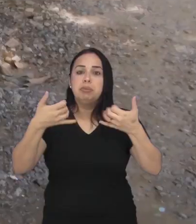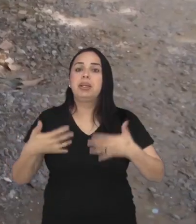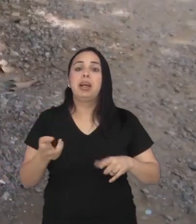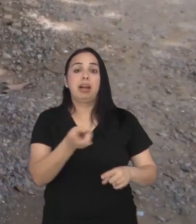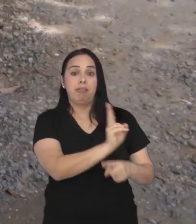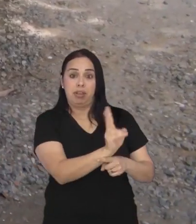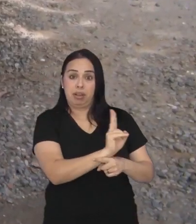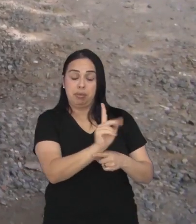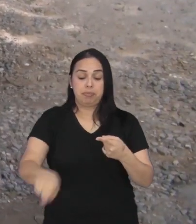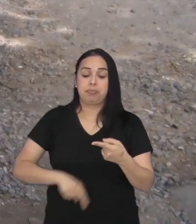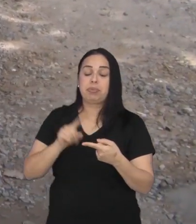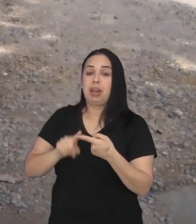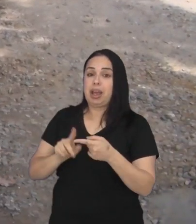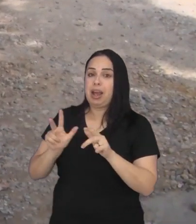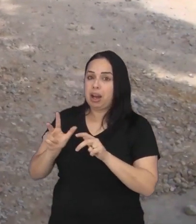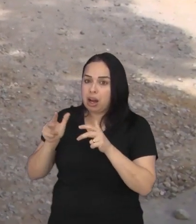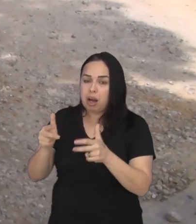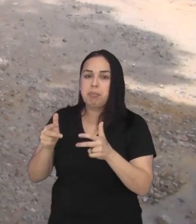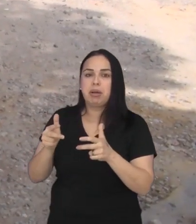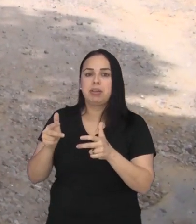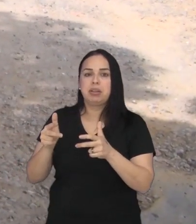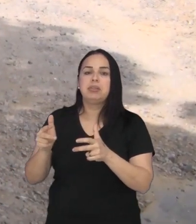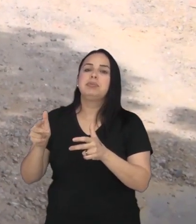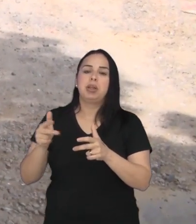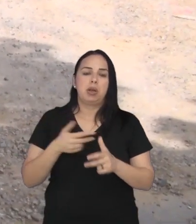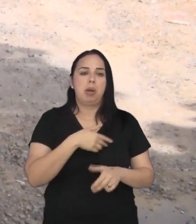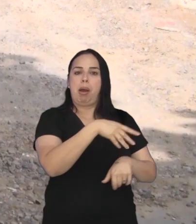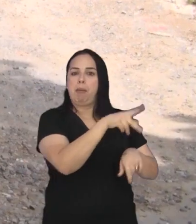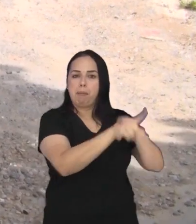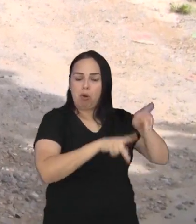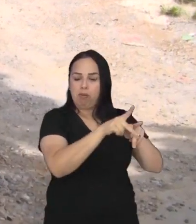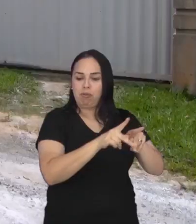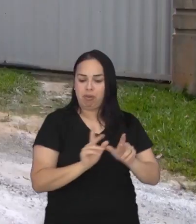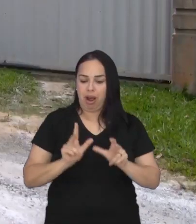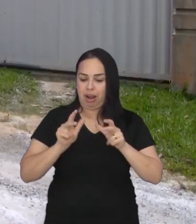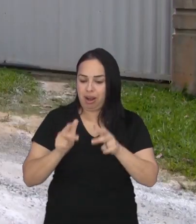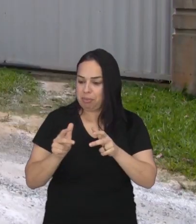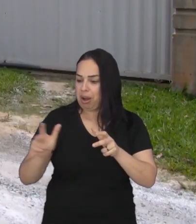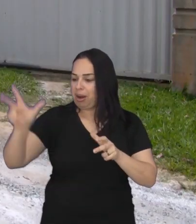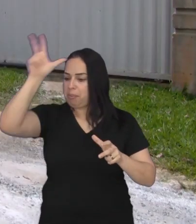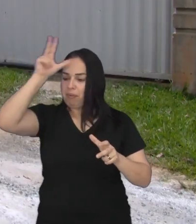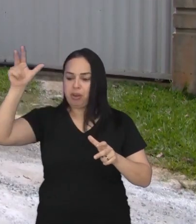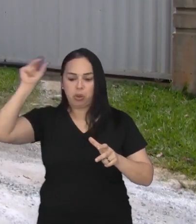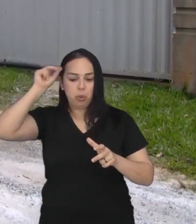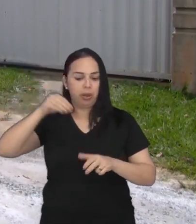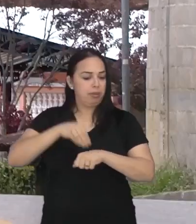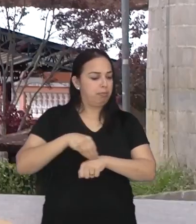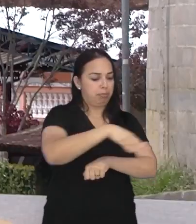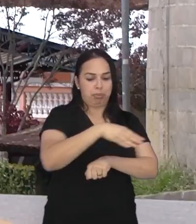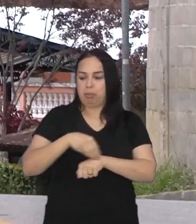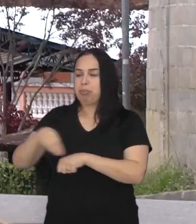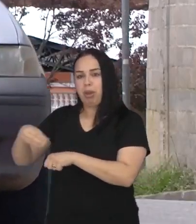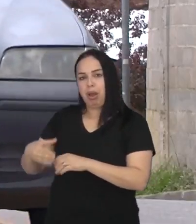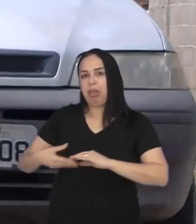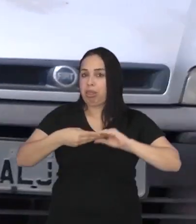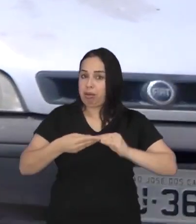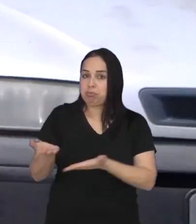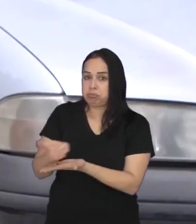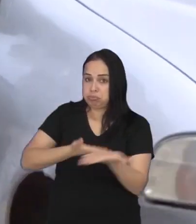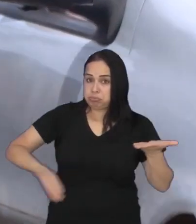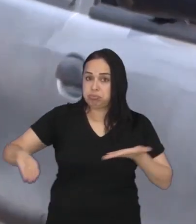se comunica mais tete a tete. Com a nova legislação, os crimes já previstos no Estatuto